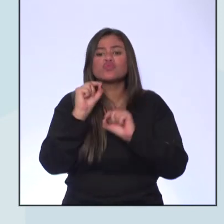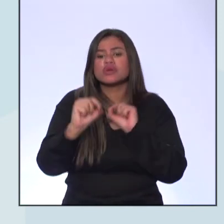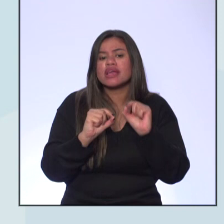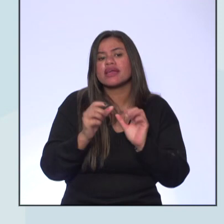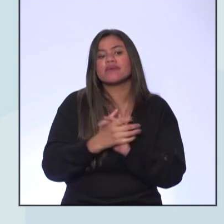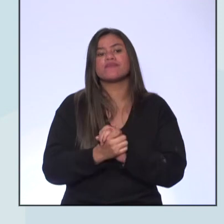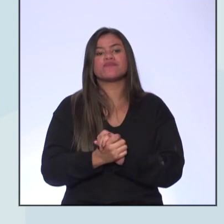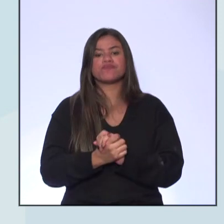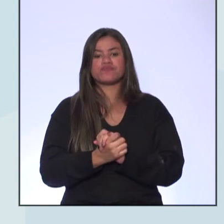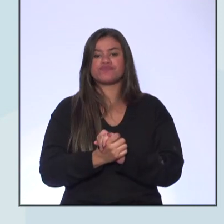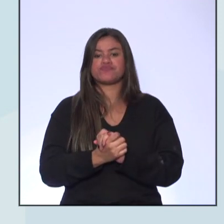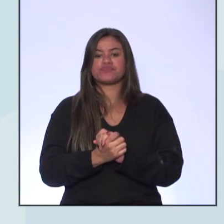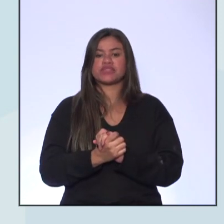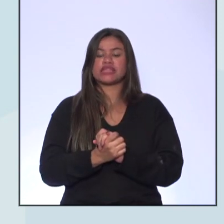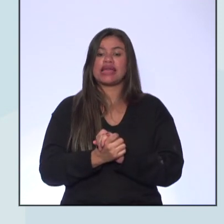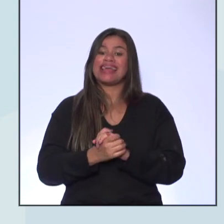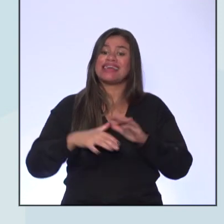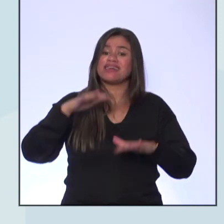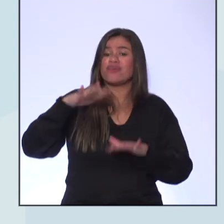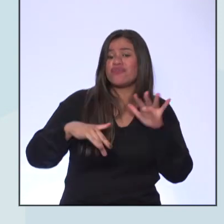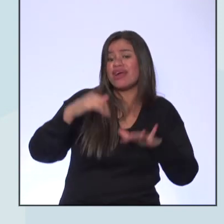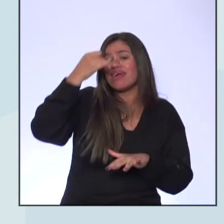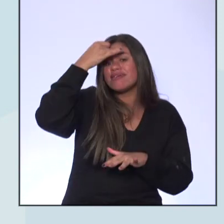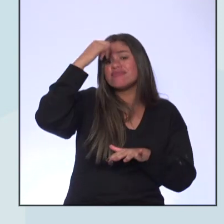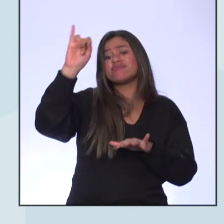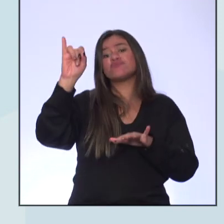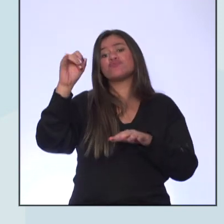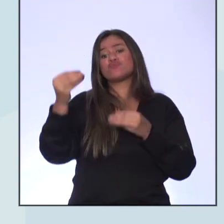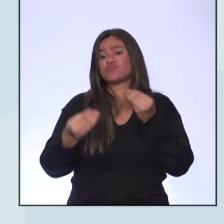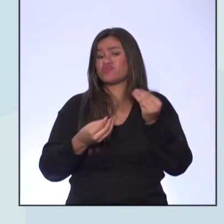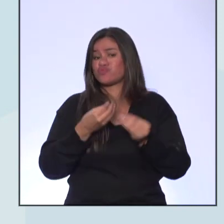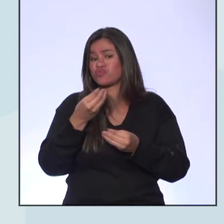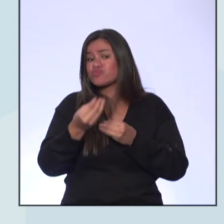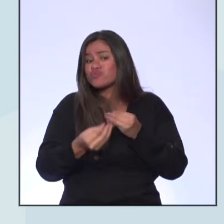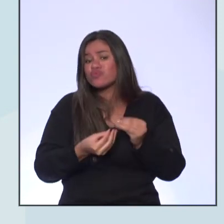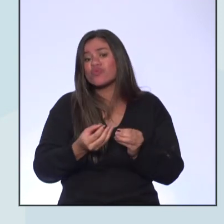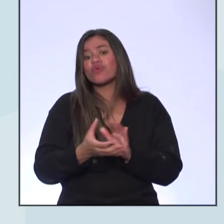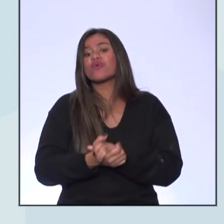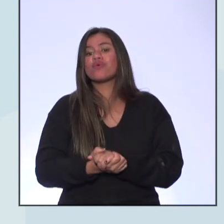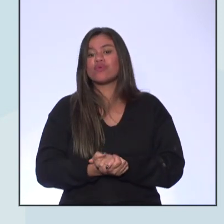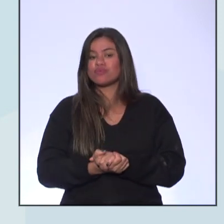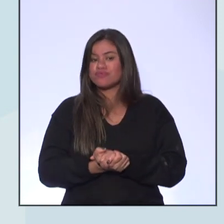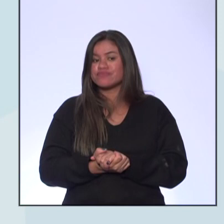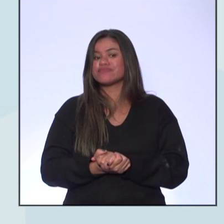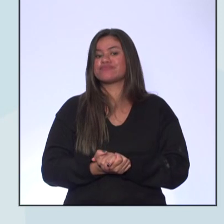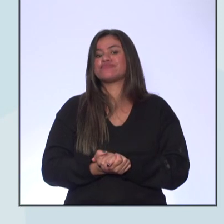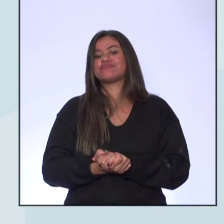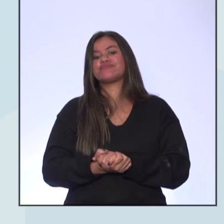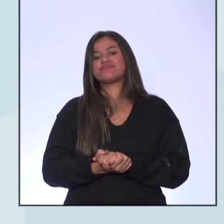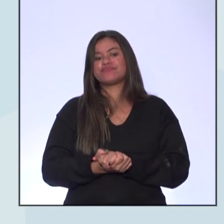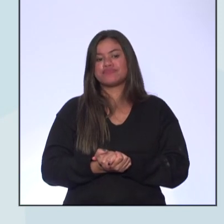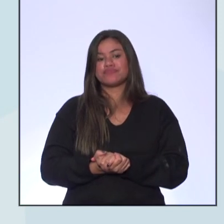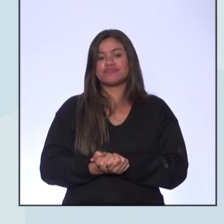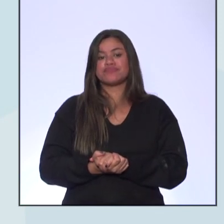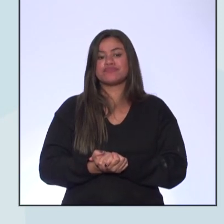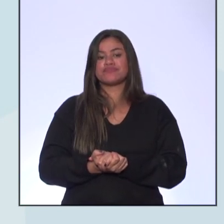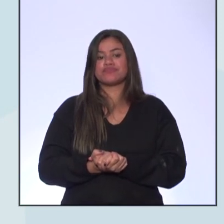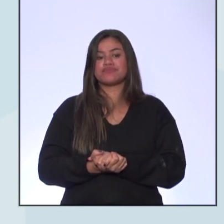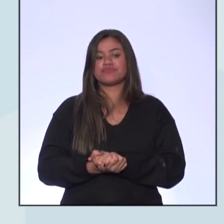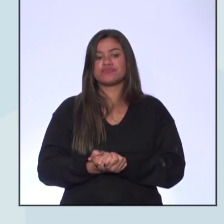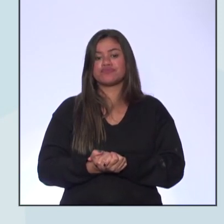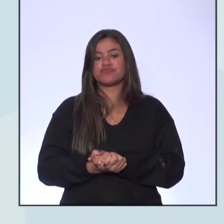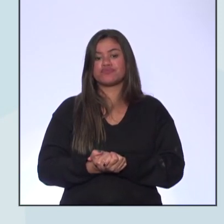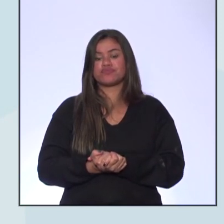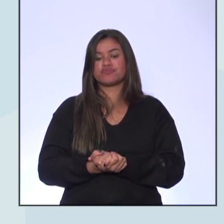Como vocês poderiam ter agido de outra maneira? Então, são várias questões aí, são muitas variáveis para se colocar a pensar. Como